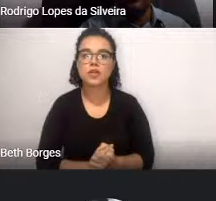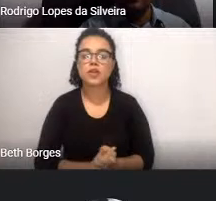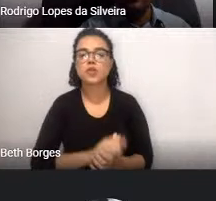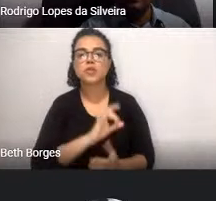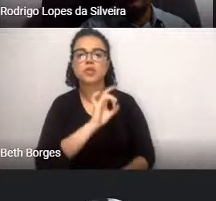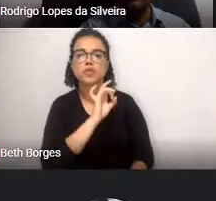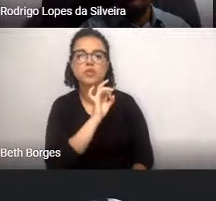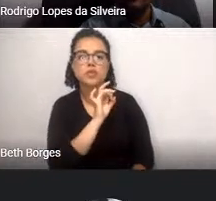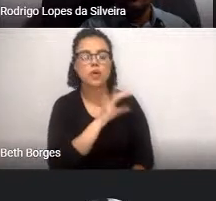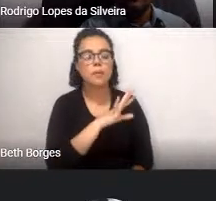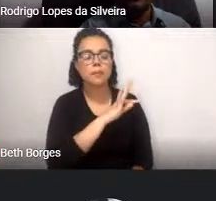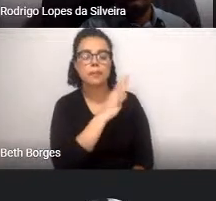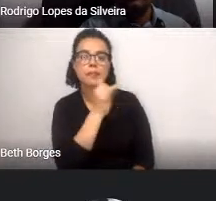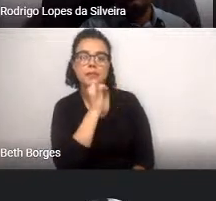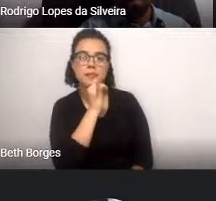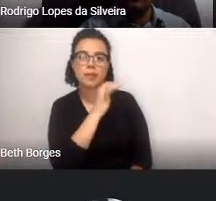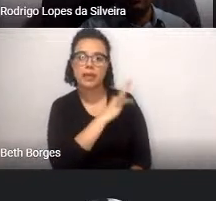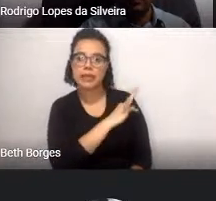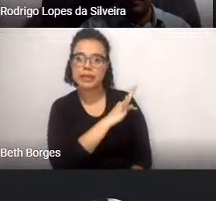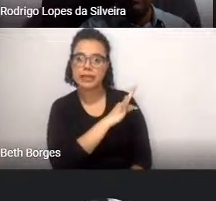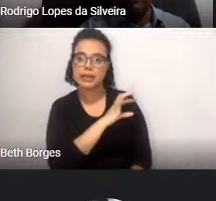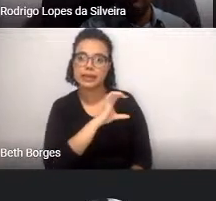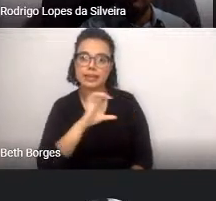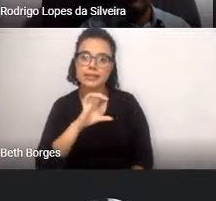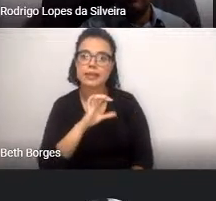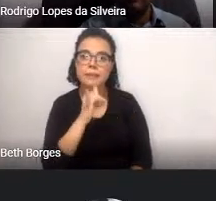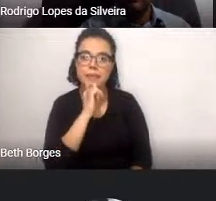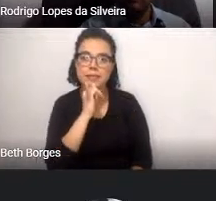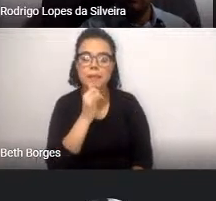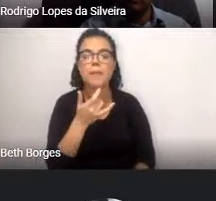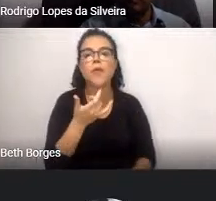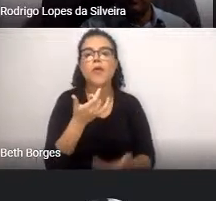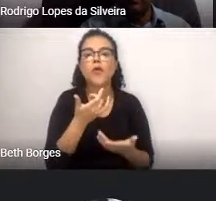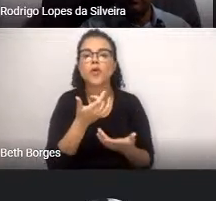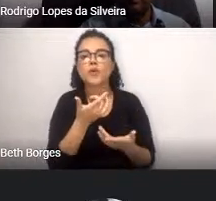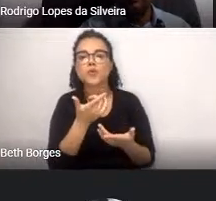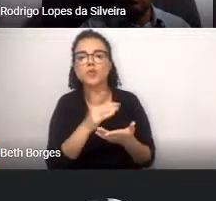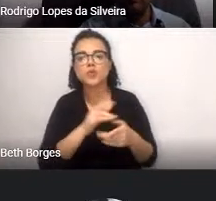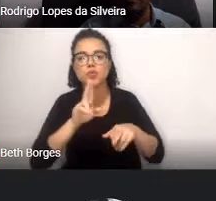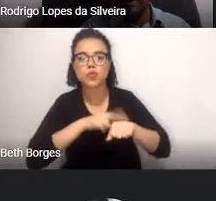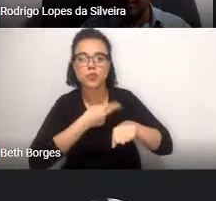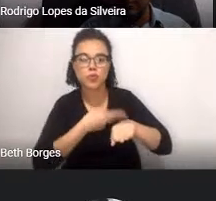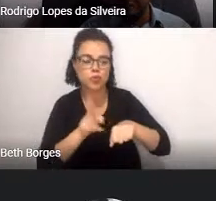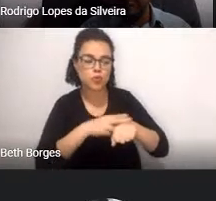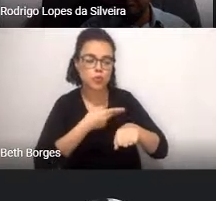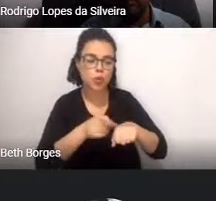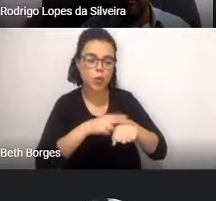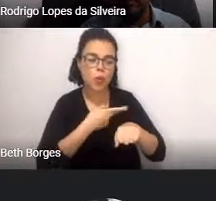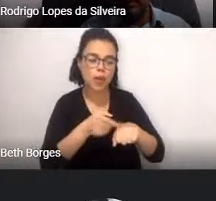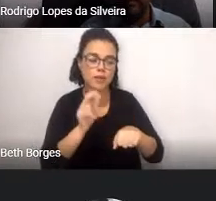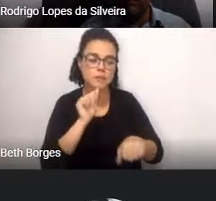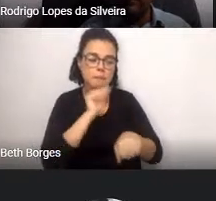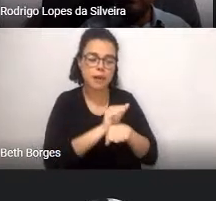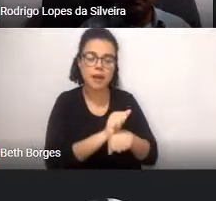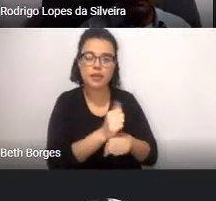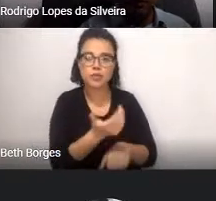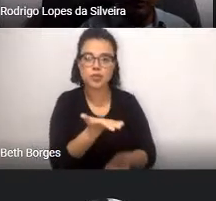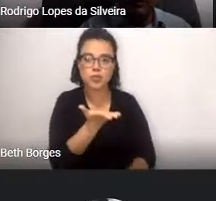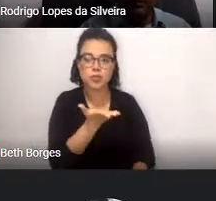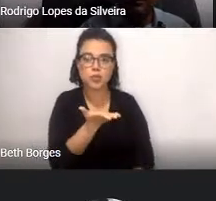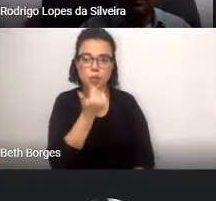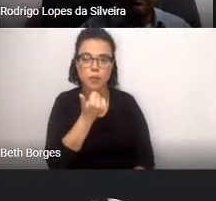cognitivas comportamentais, para deixar de comer um chocolate, demora muito mais do que se eu realizar uma aversão através